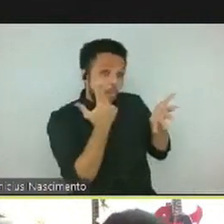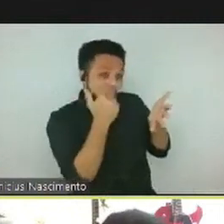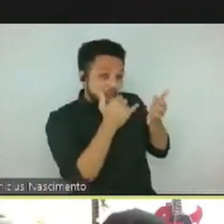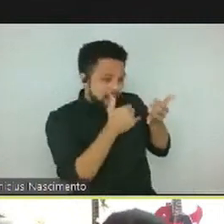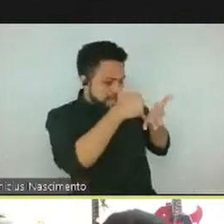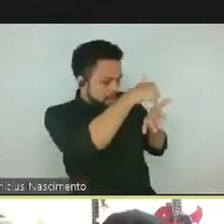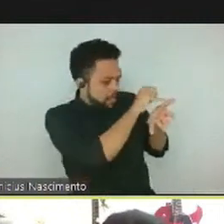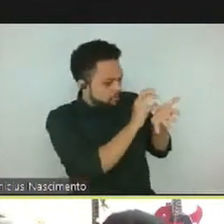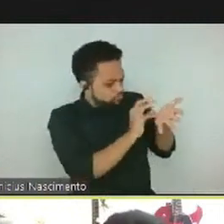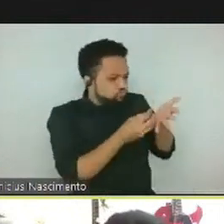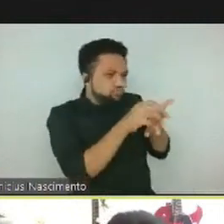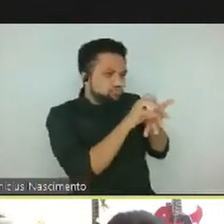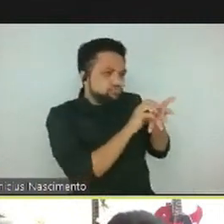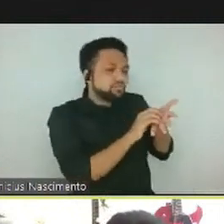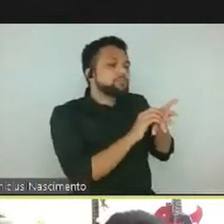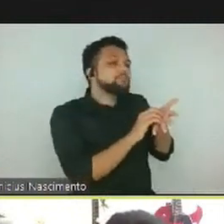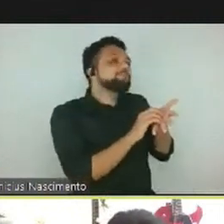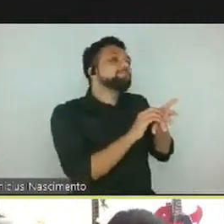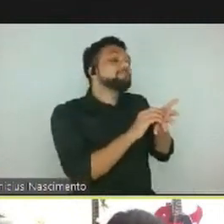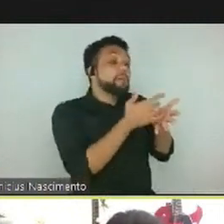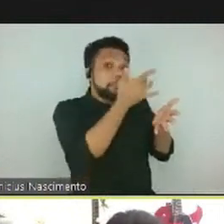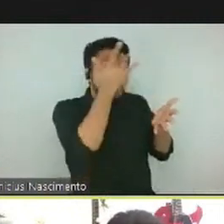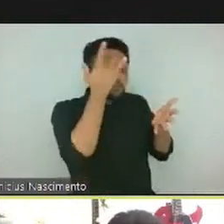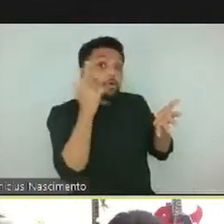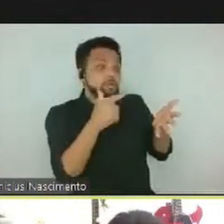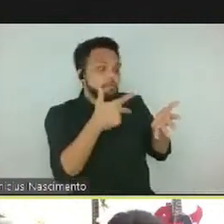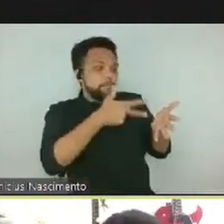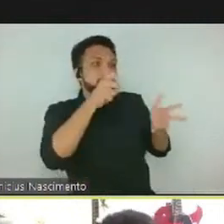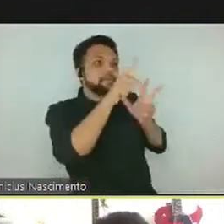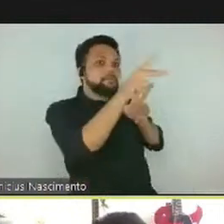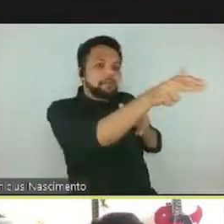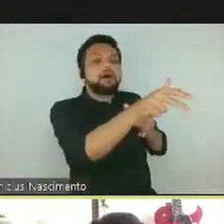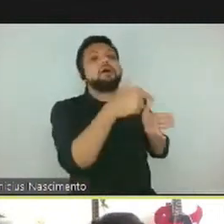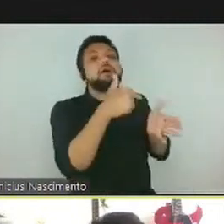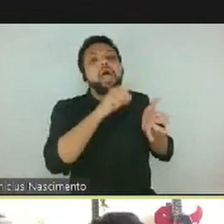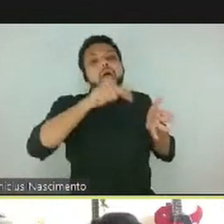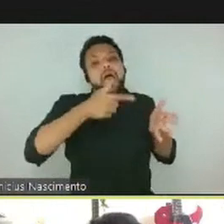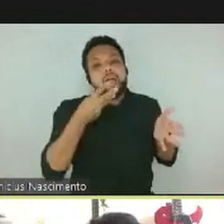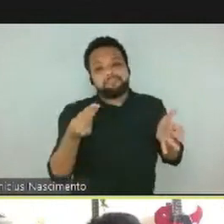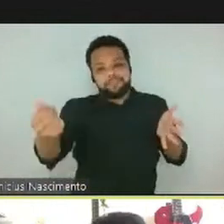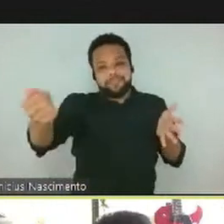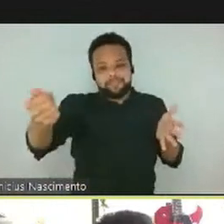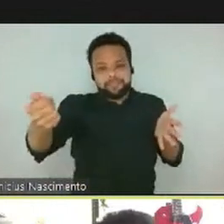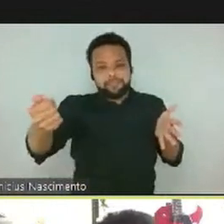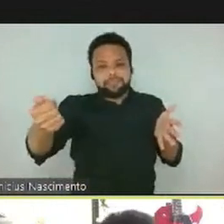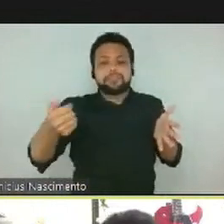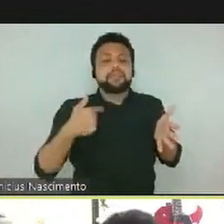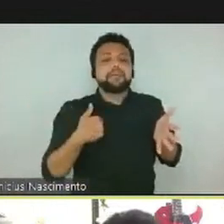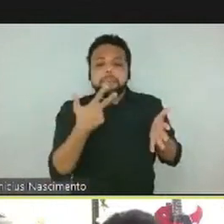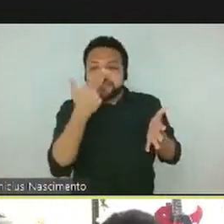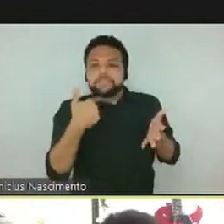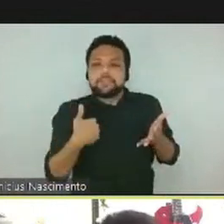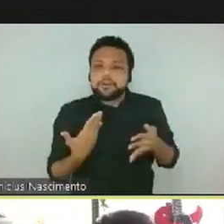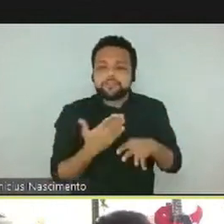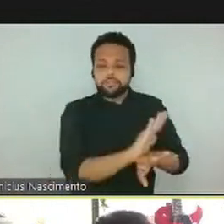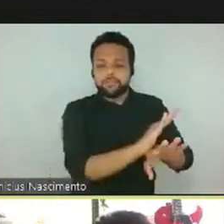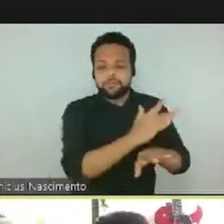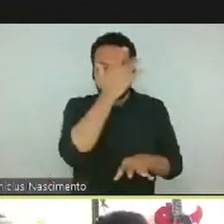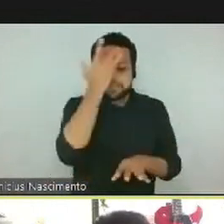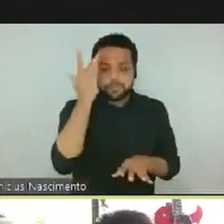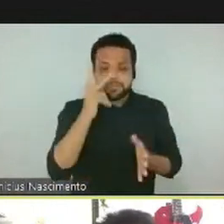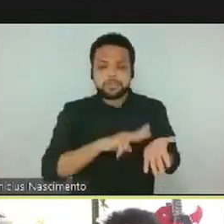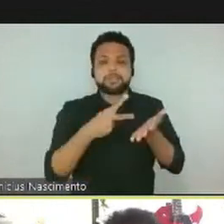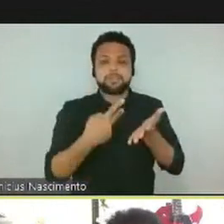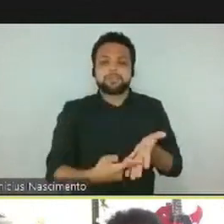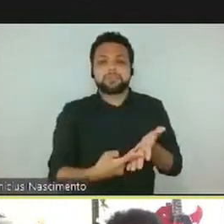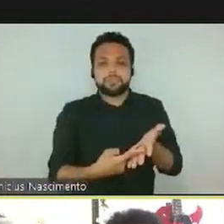que ter clareza que eu, antes de tudo, estou construindo, ajudando as pessoas a traduzirem em linhas, né? Ou